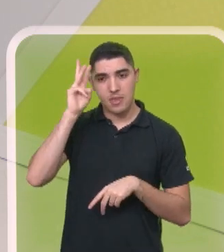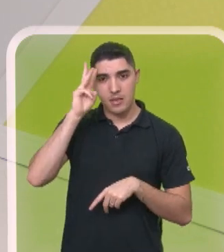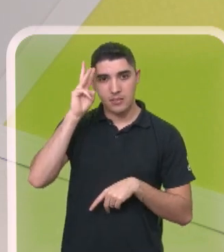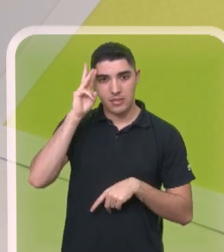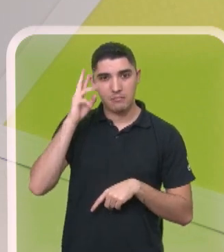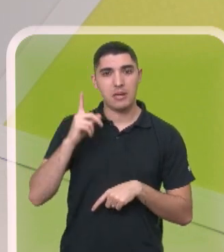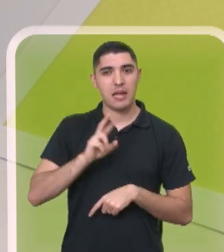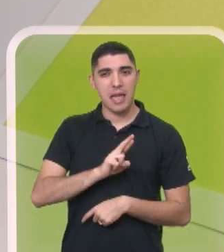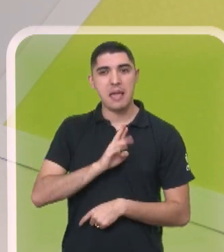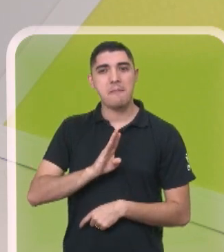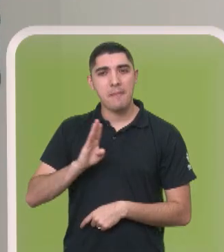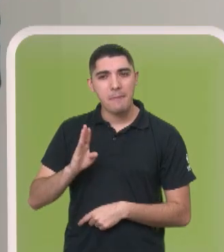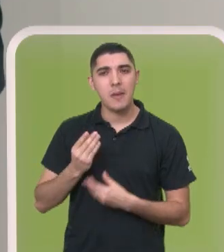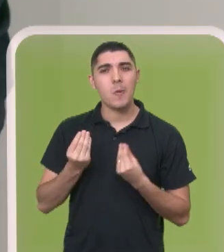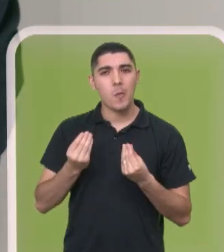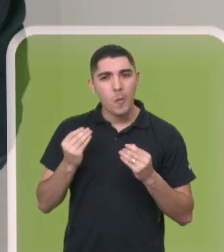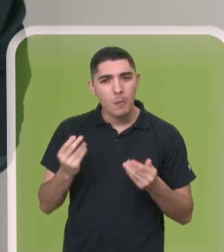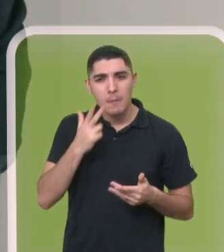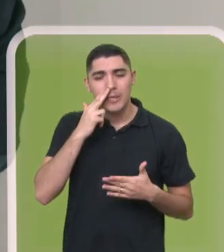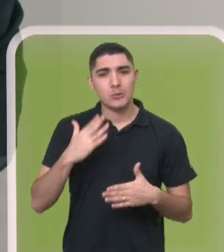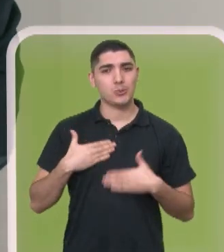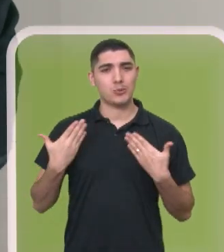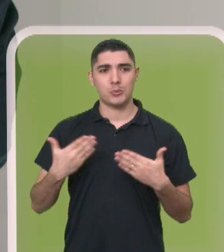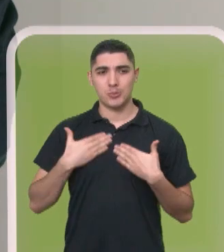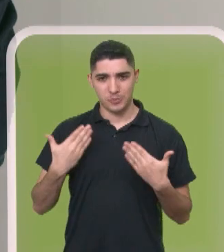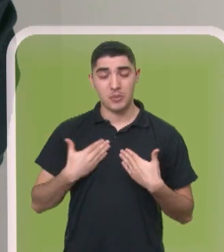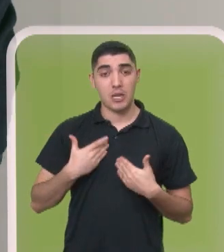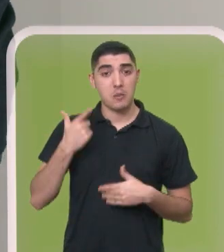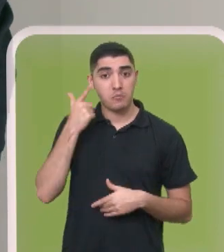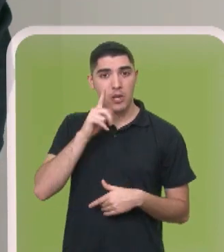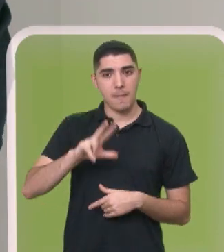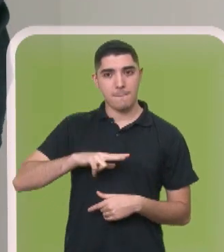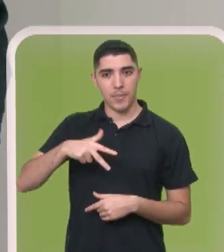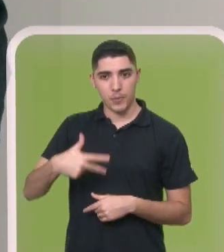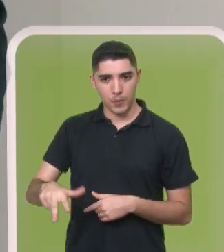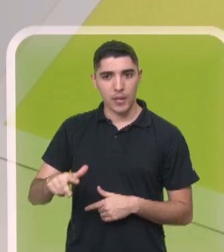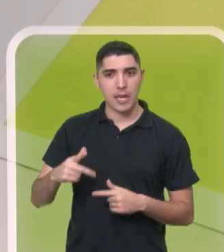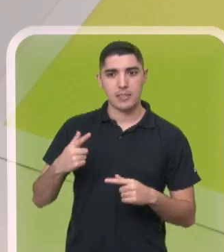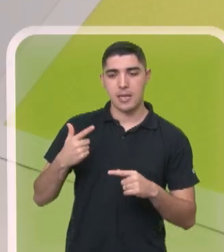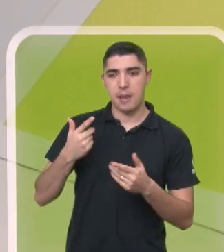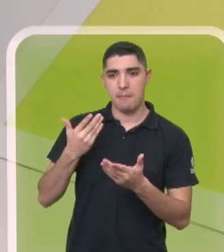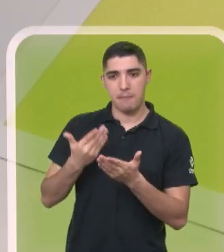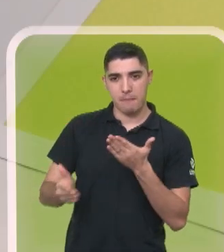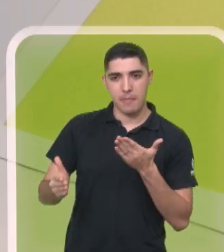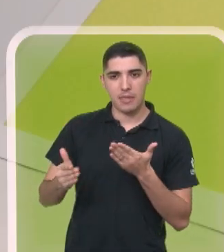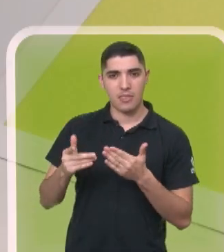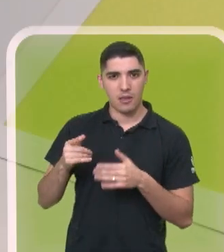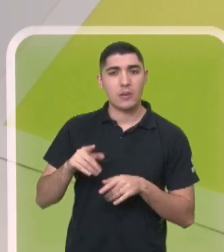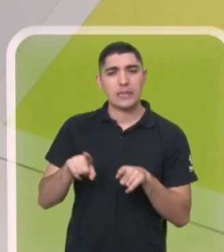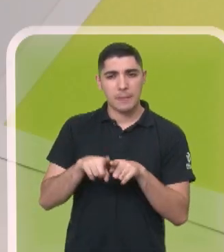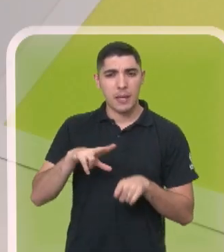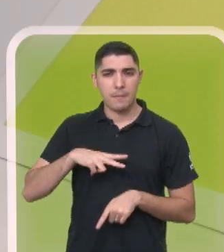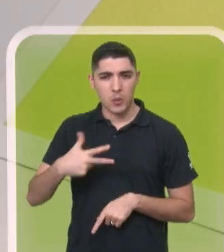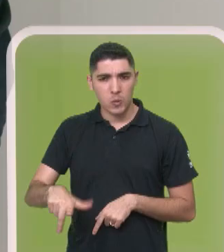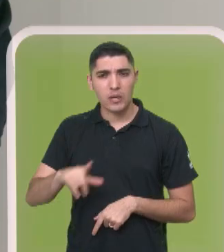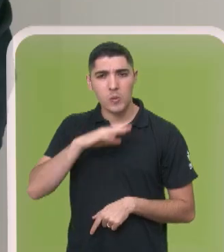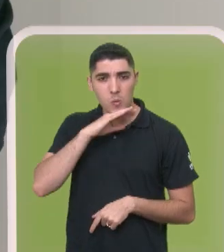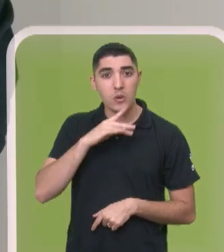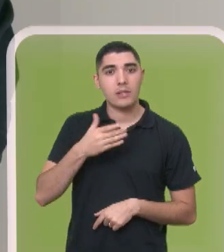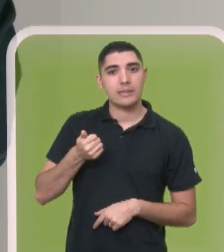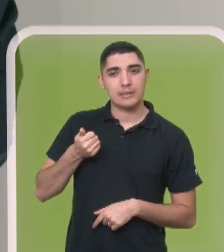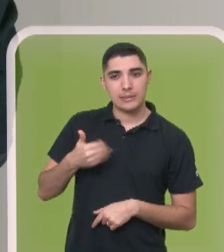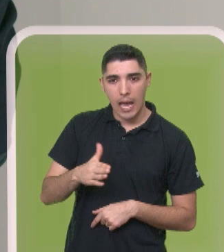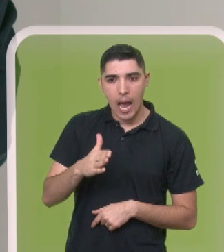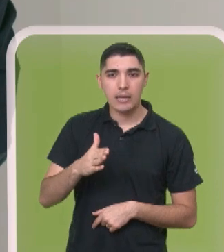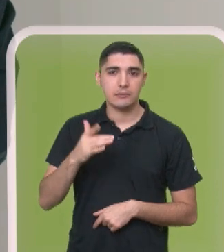esse Bragantino realmente é uma surpresa, o Bragantino vencendo a Portuguesa, e que pese a Portuguesa também tá bem mal aí na competição, o Santos fazendo o